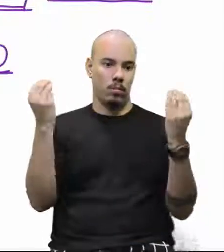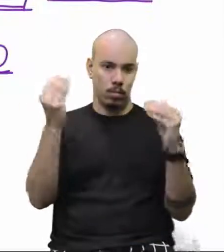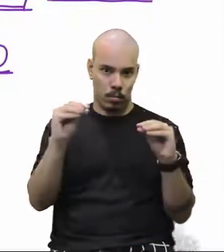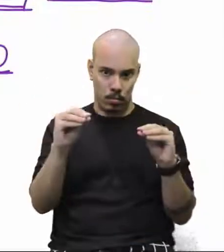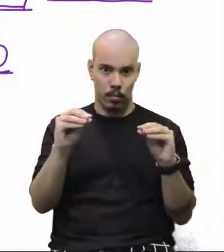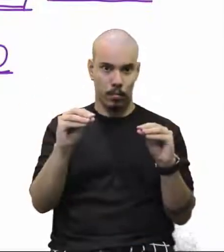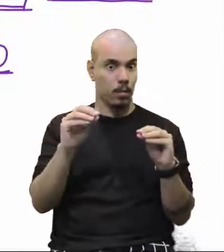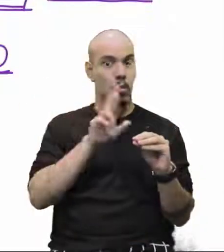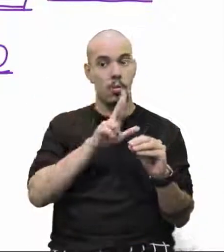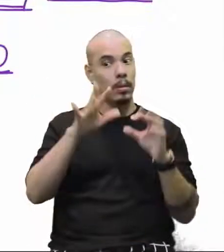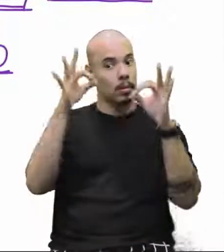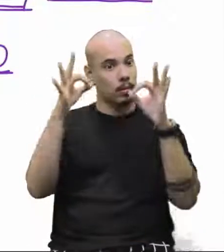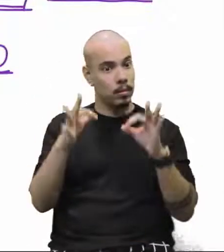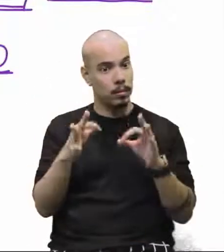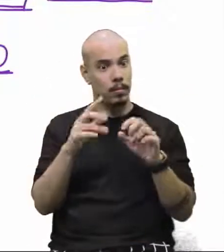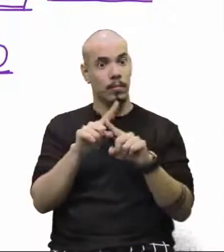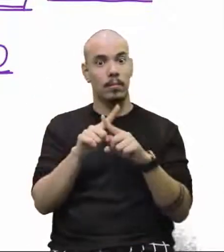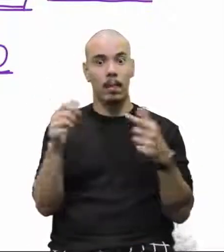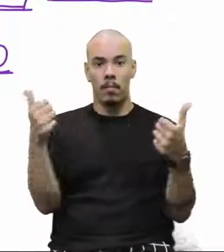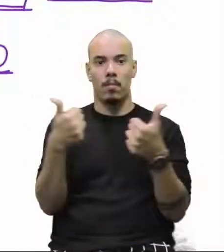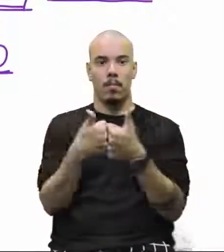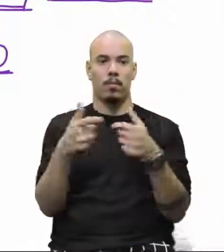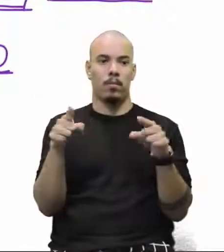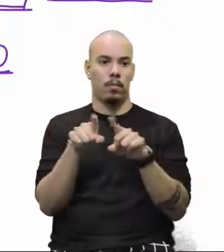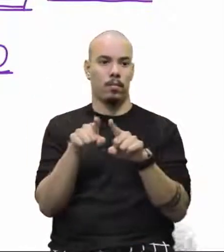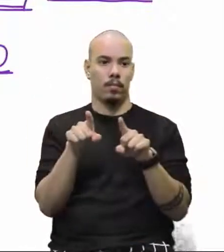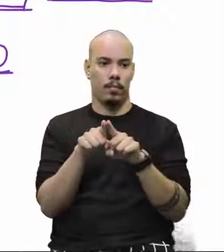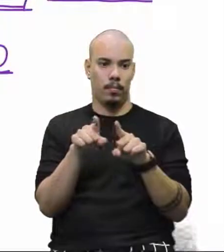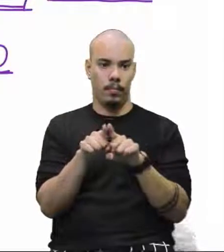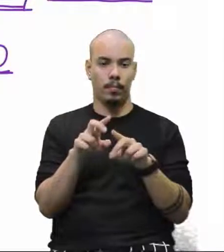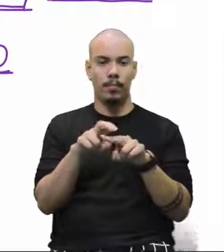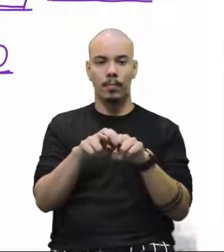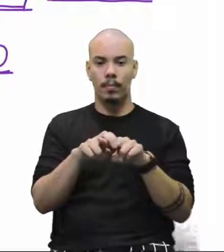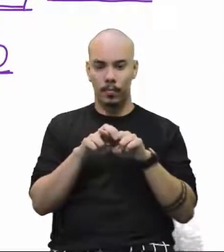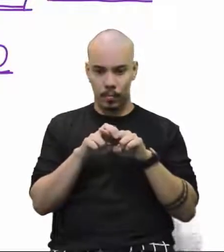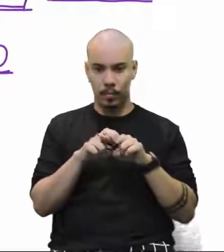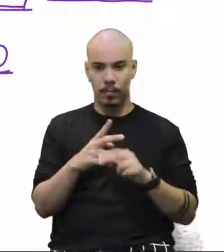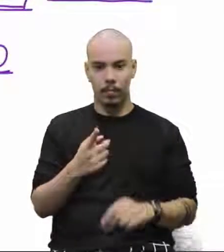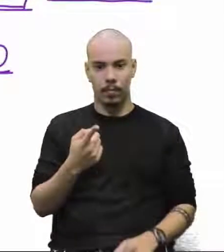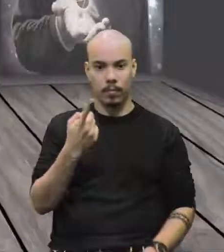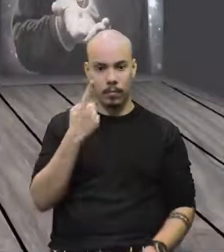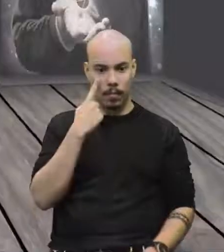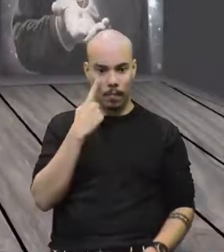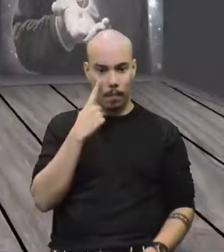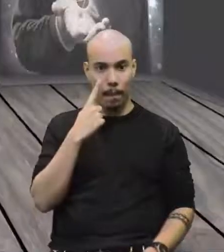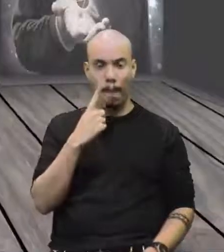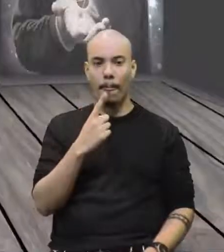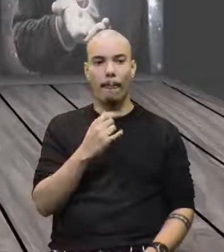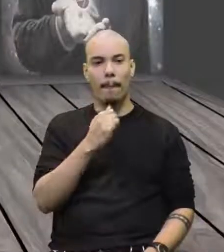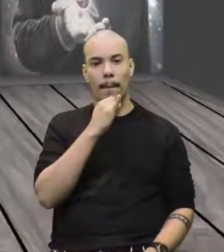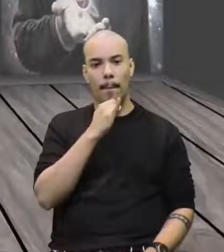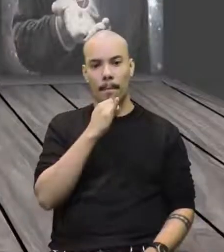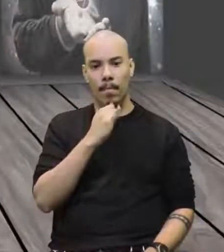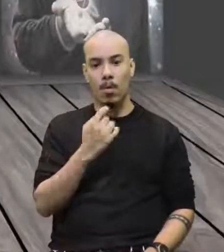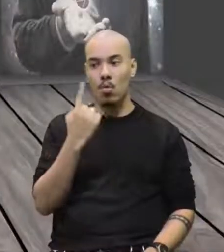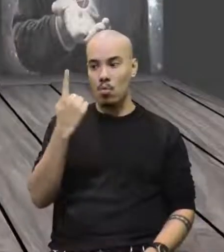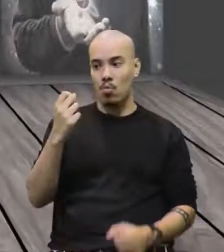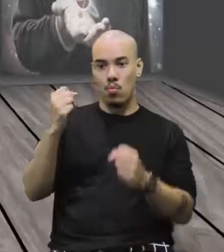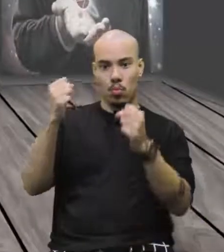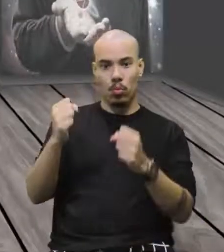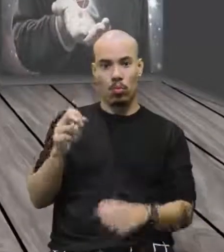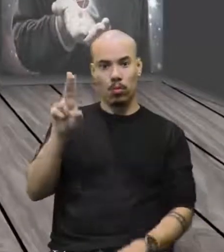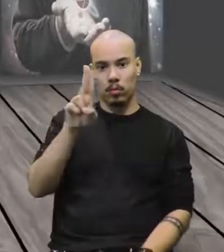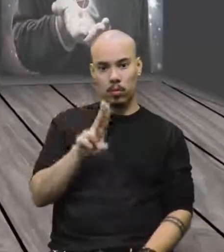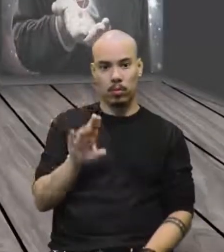era certo. Mesmo assim, seria aproximado. É. Aí, pessoal, olha só. Aí entraria, por exemplo, porque um poderia usar